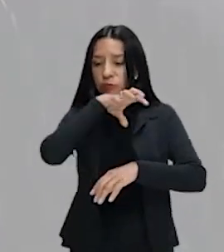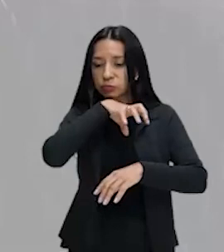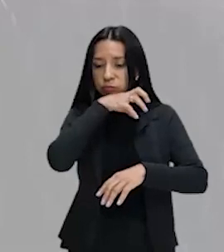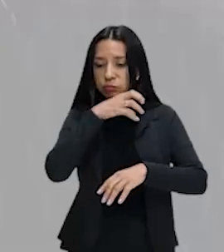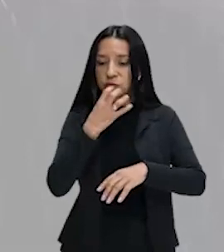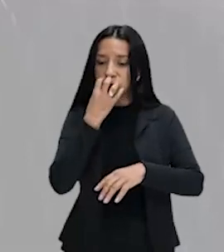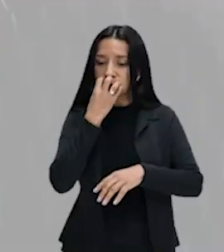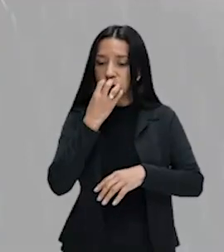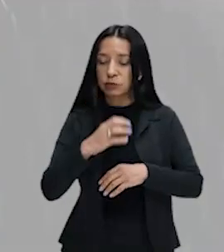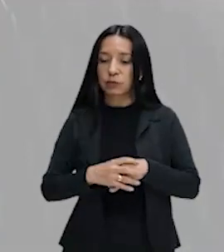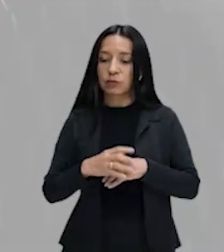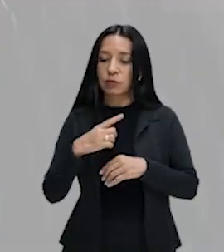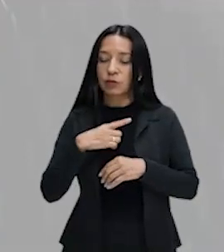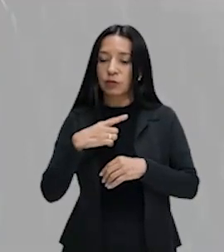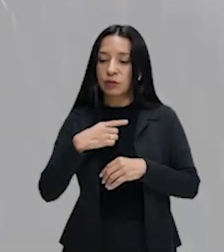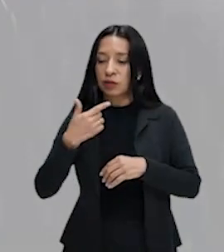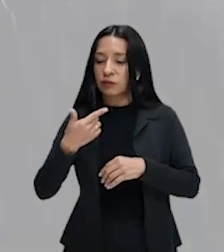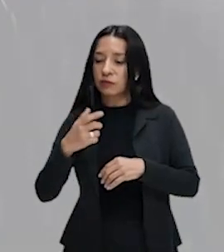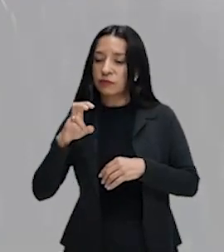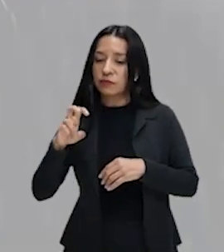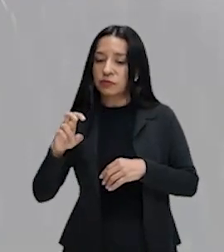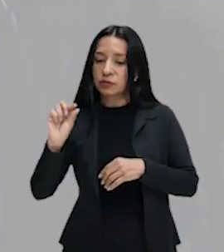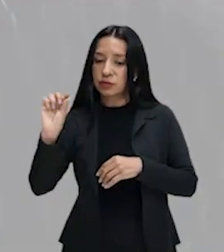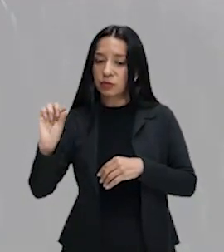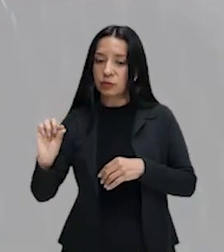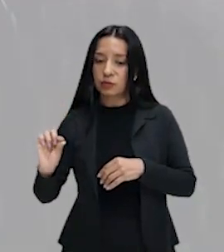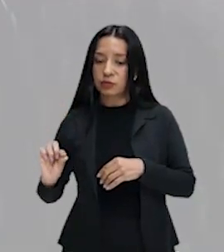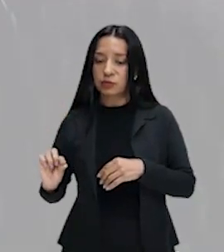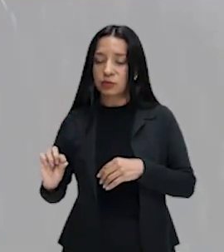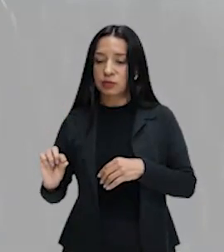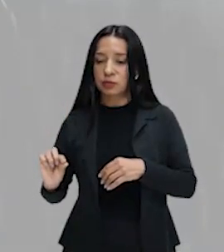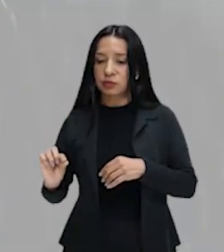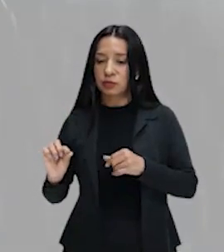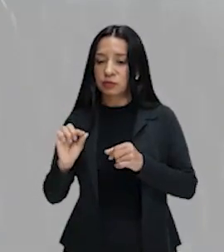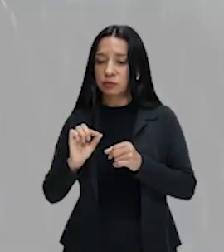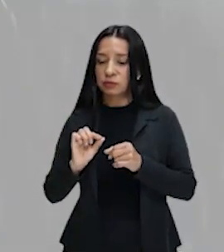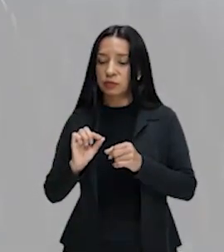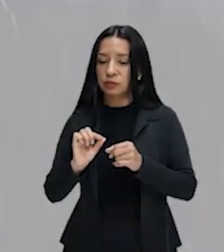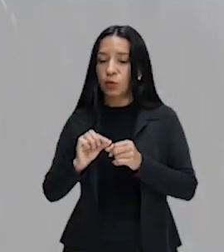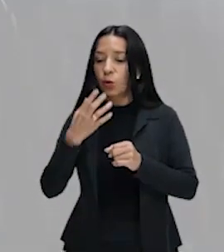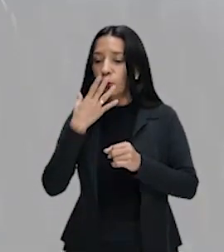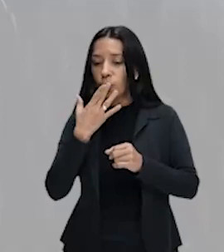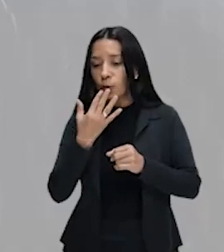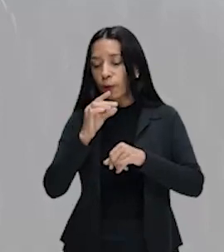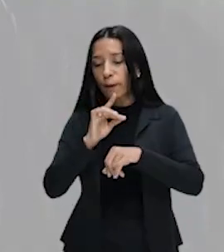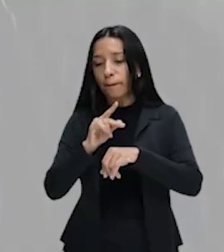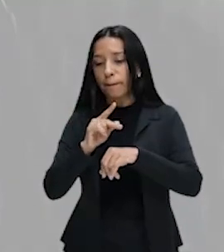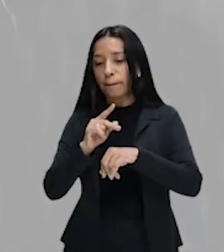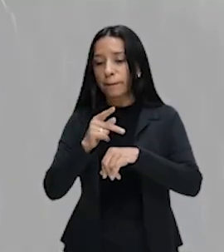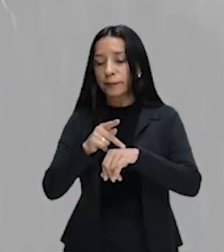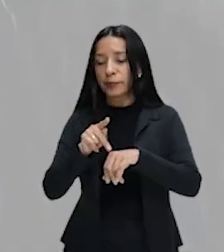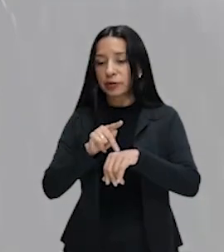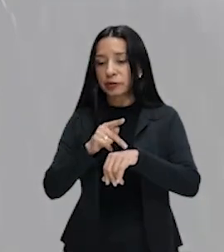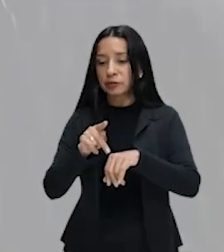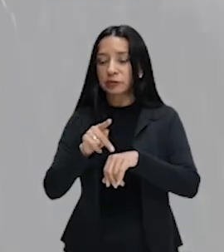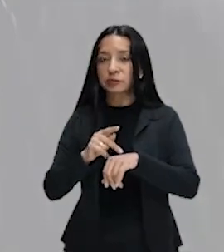eu vou ter 25% dos indivíduos que serão produzidos serão cor preta, ok?